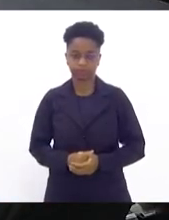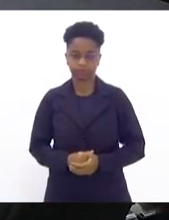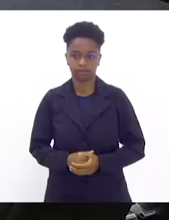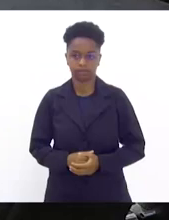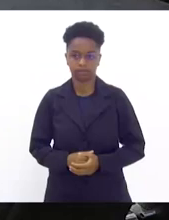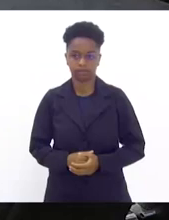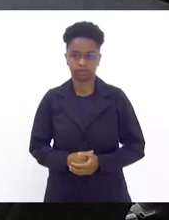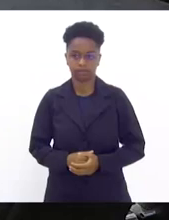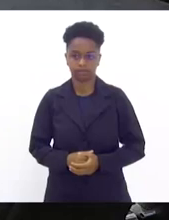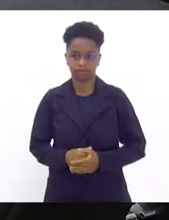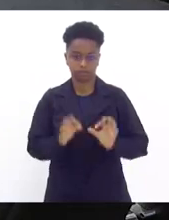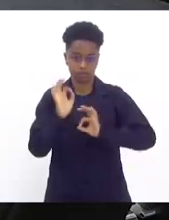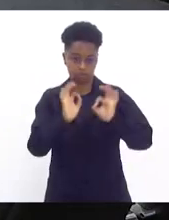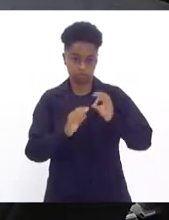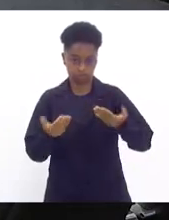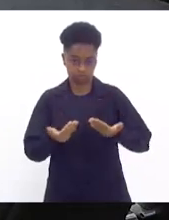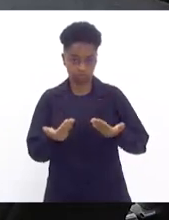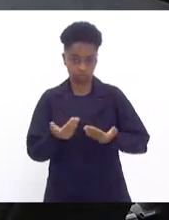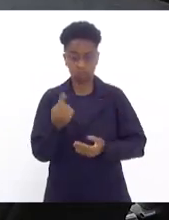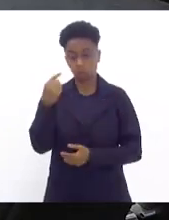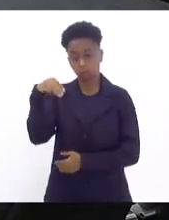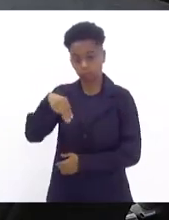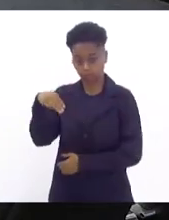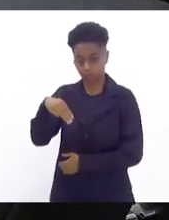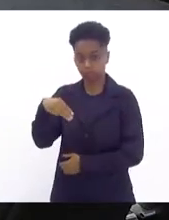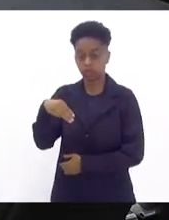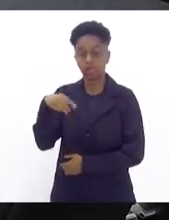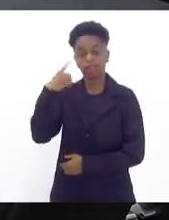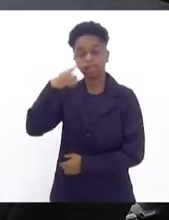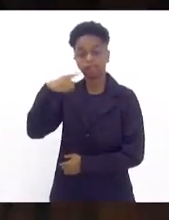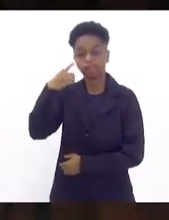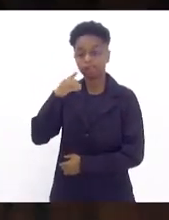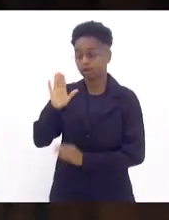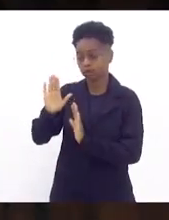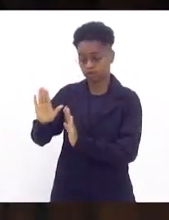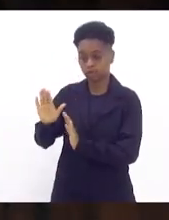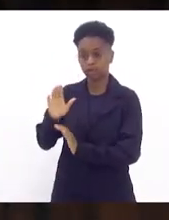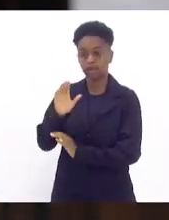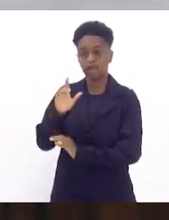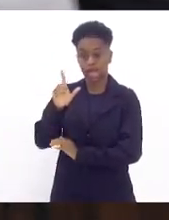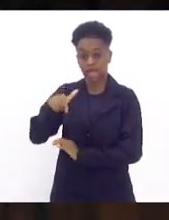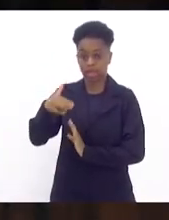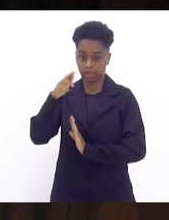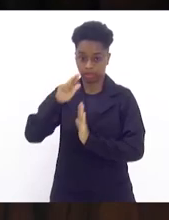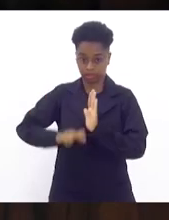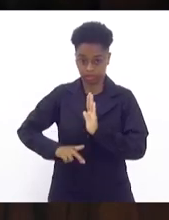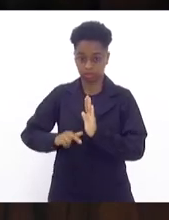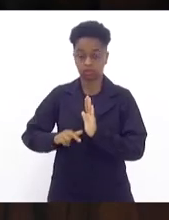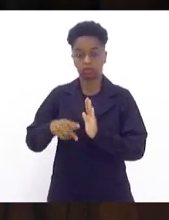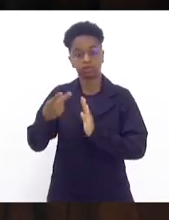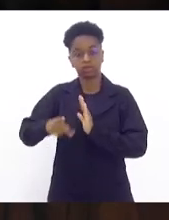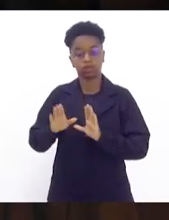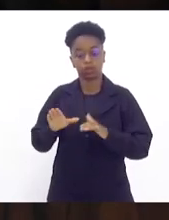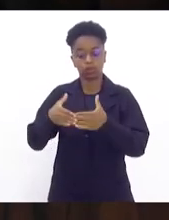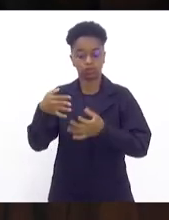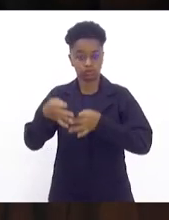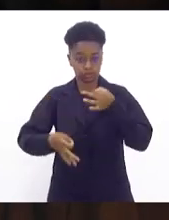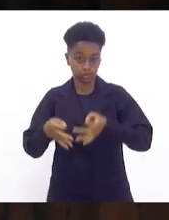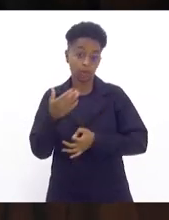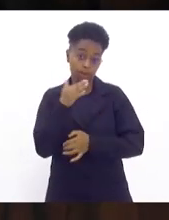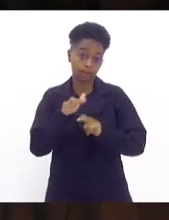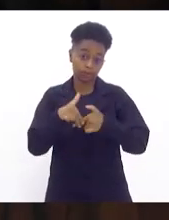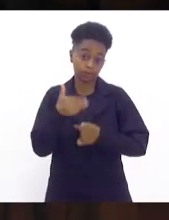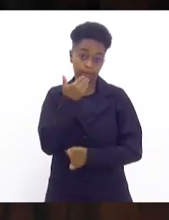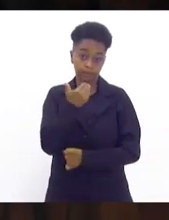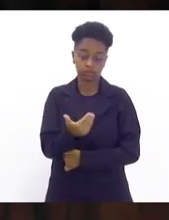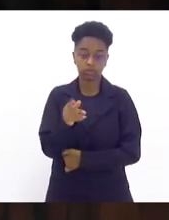Questão de ordem. Minutinho. Deputado, ele é o relator da Comissão de Constituição e Justiça, portanto, foi solicitado pelo